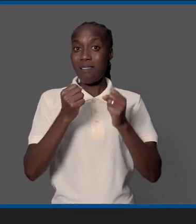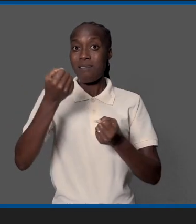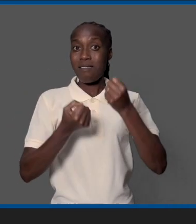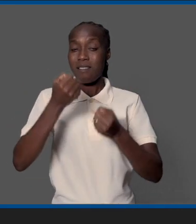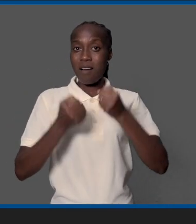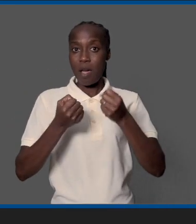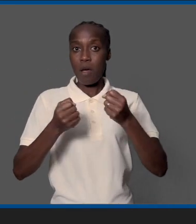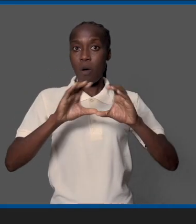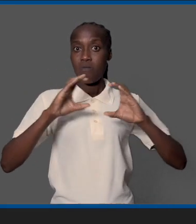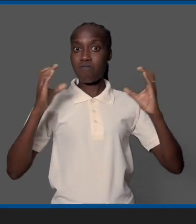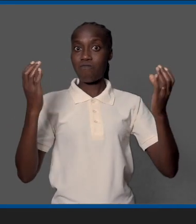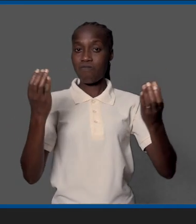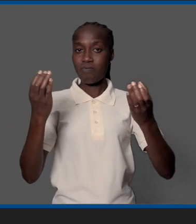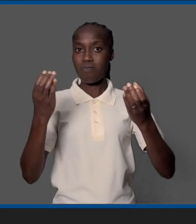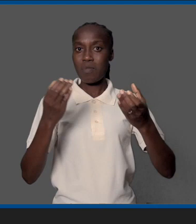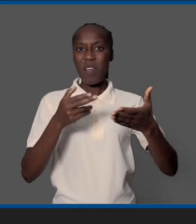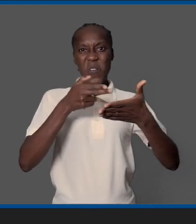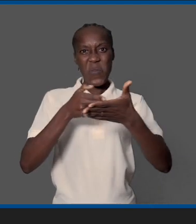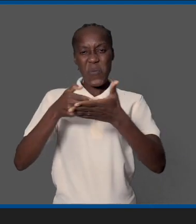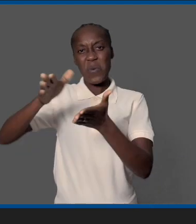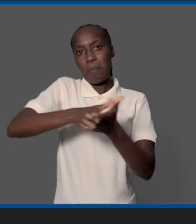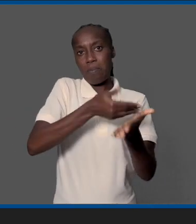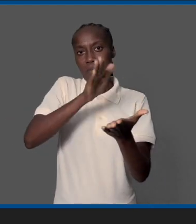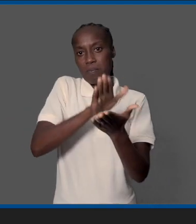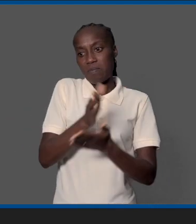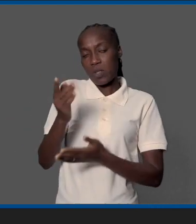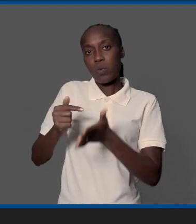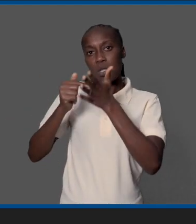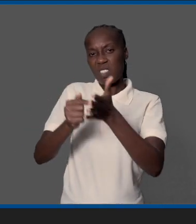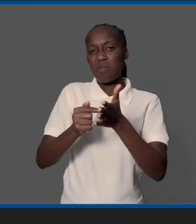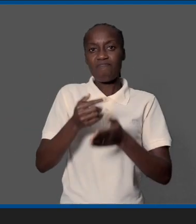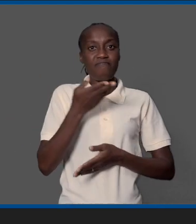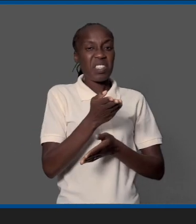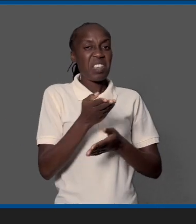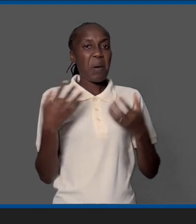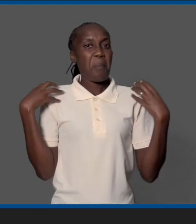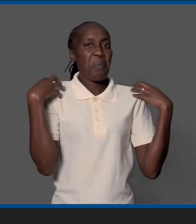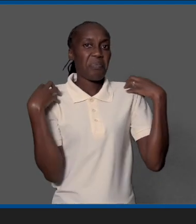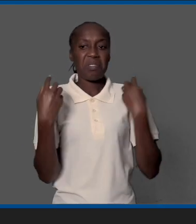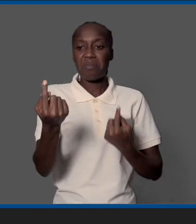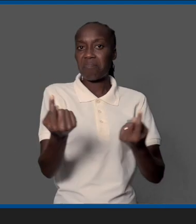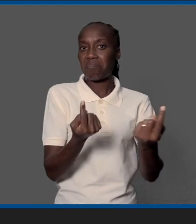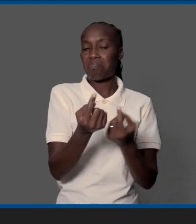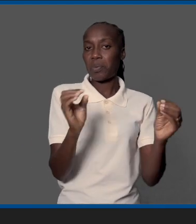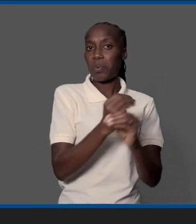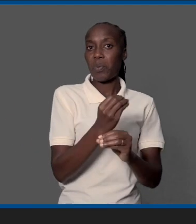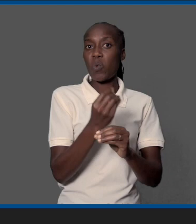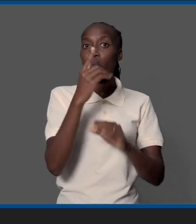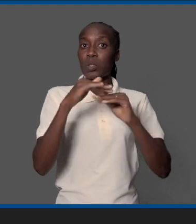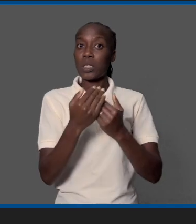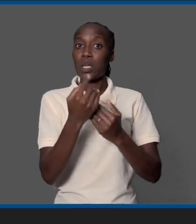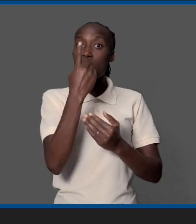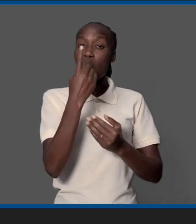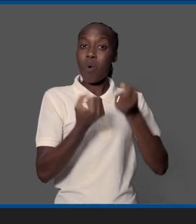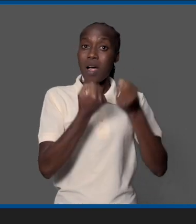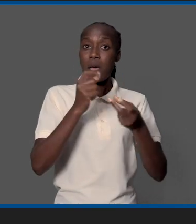Fibrador Coxinho, localizada na cidade da Matola, é um exemplo. Já não há movimento. Por dia conseguimos